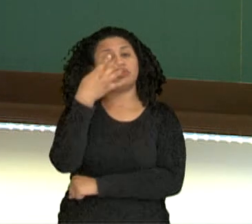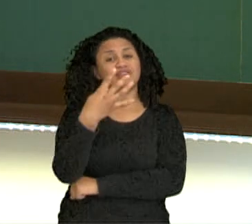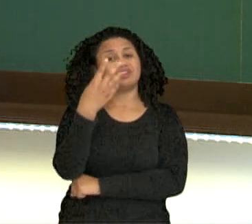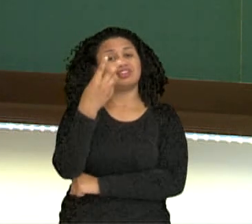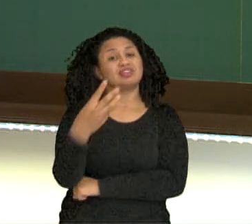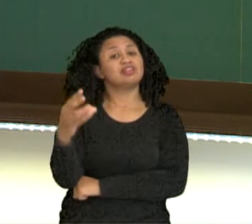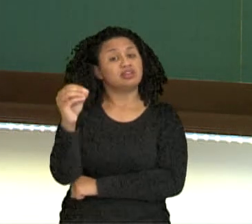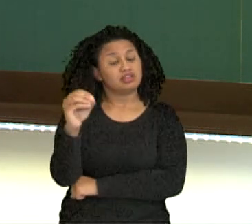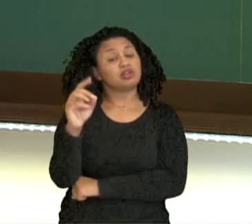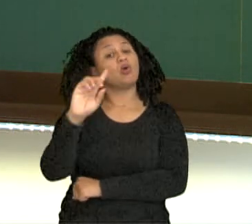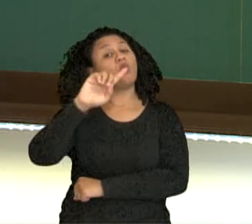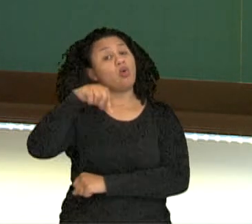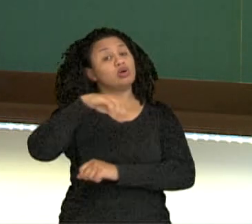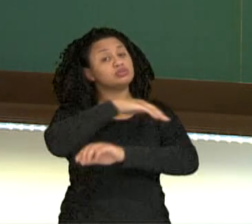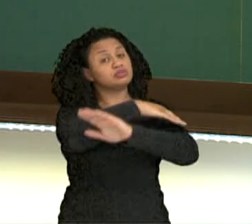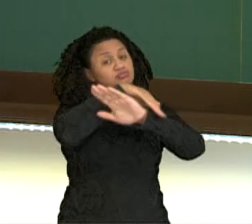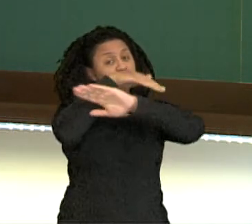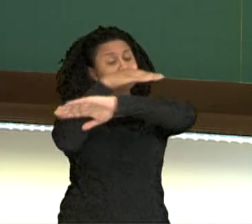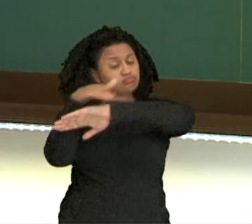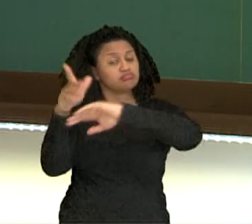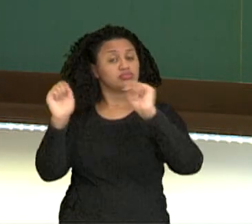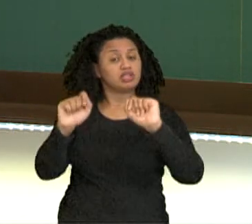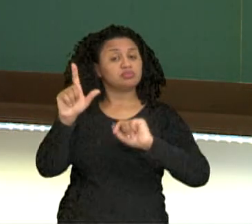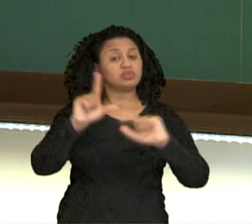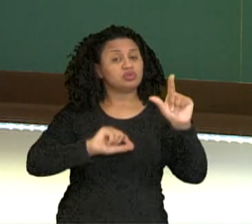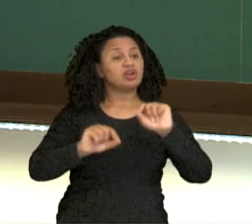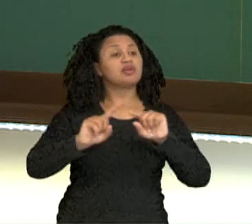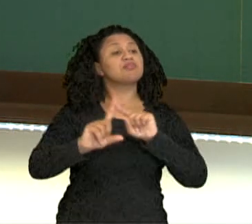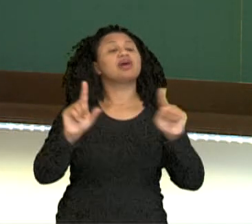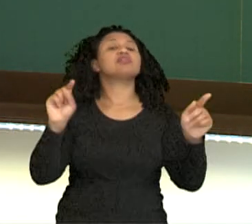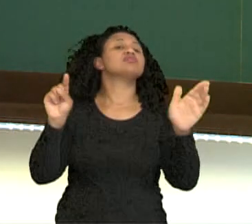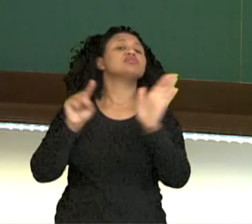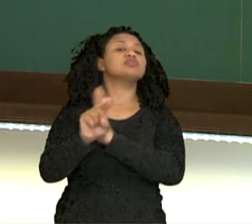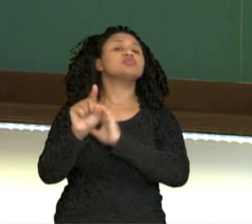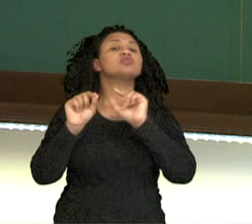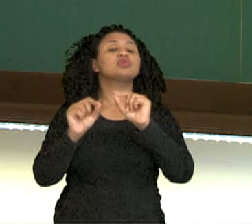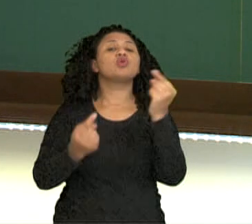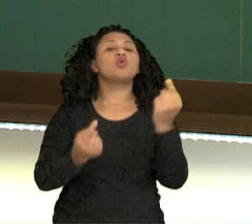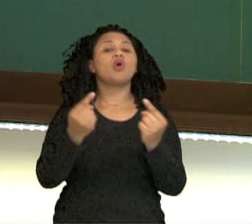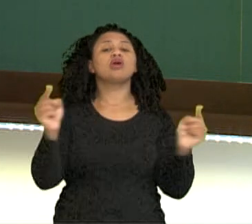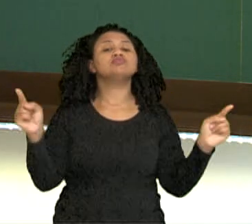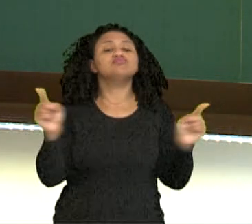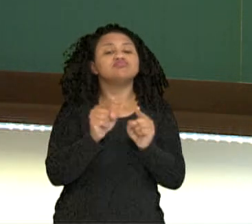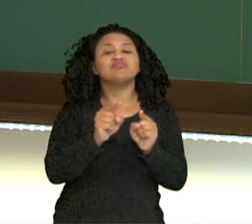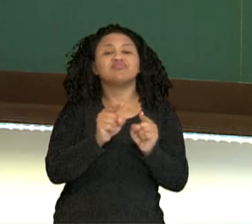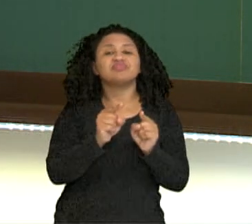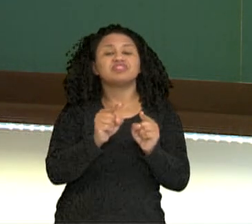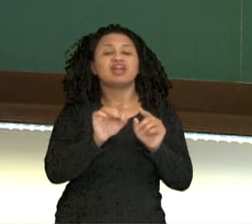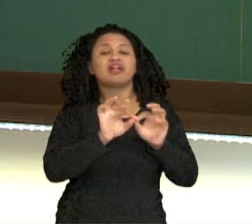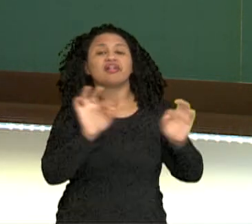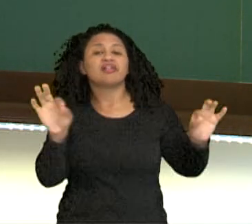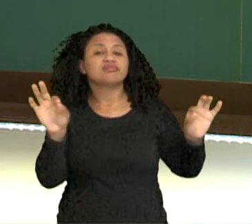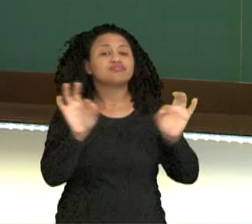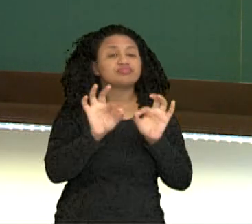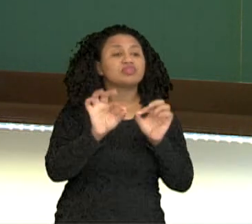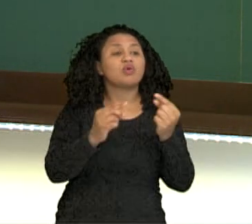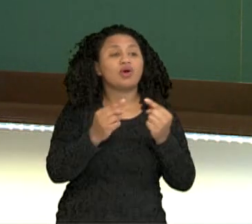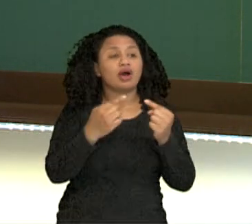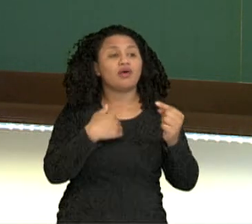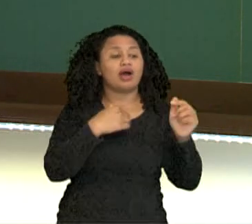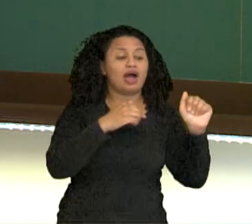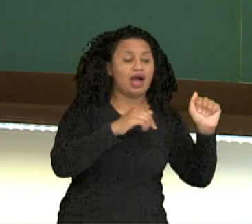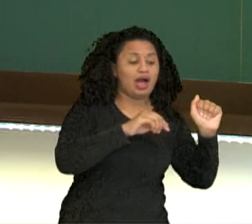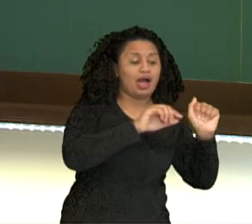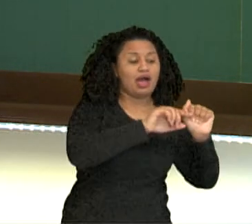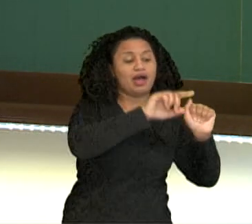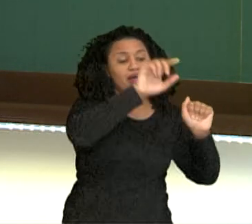é um outro caminho que ele está escolhendo. Mas a pergunta é, qual é o mais curto? Indo de A